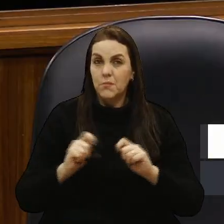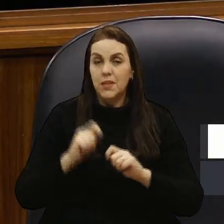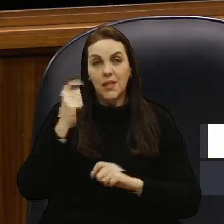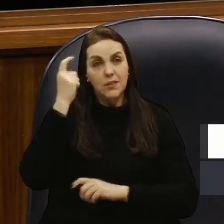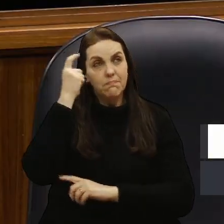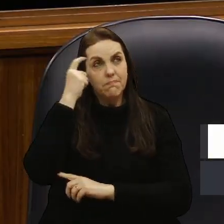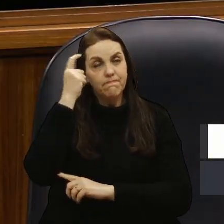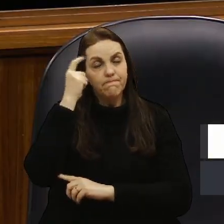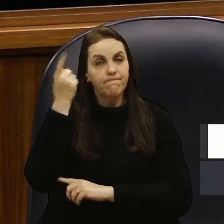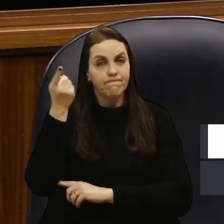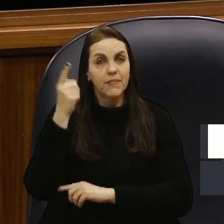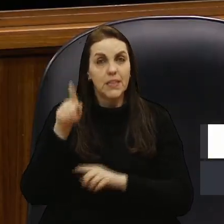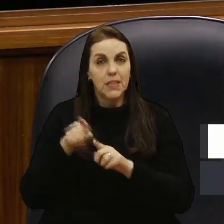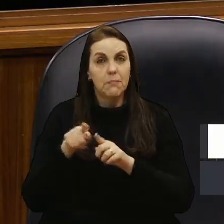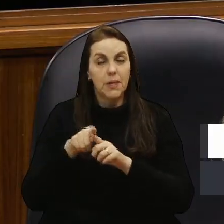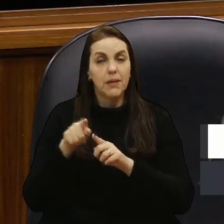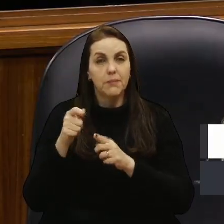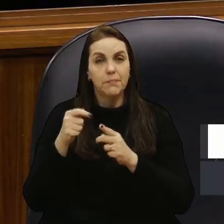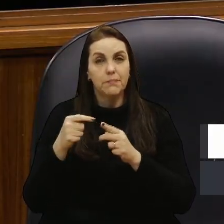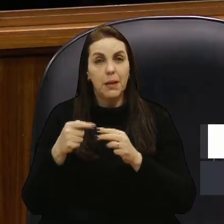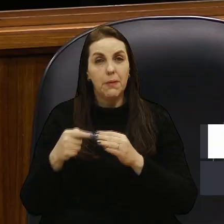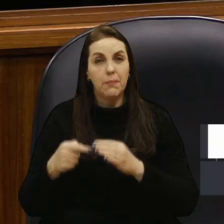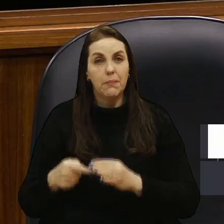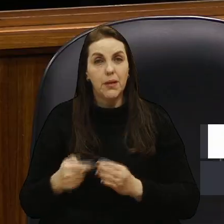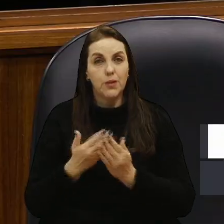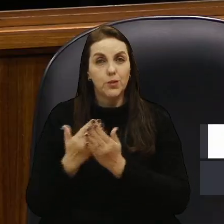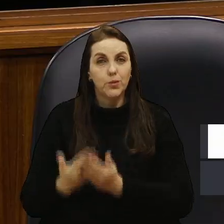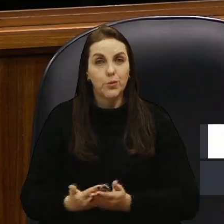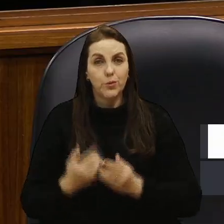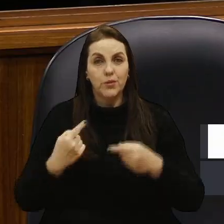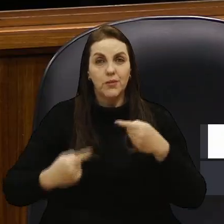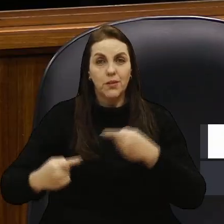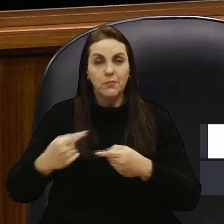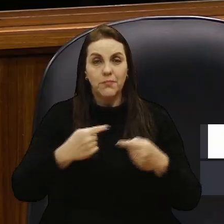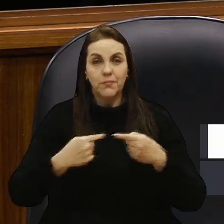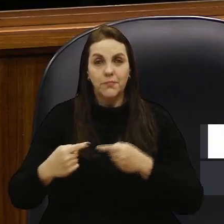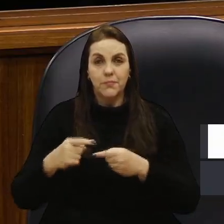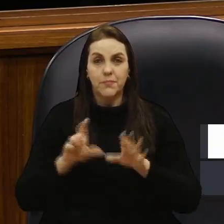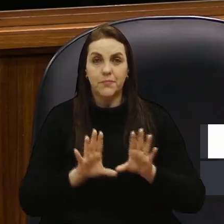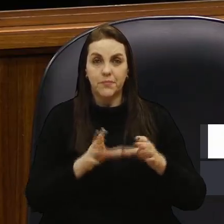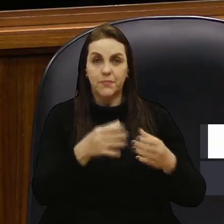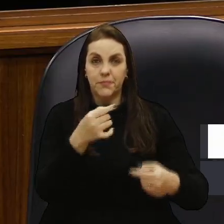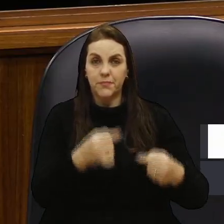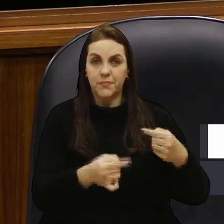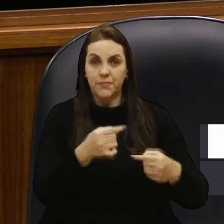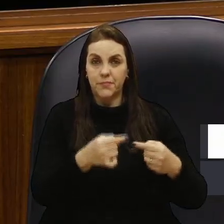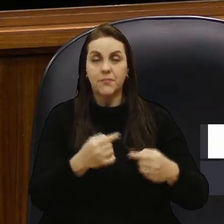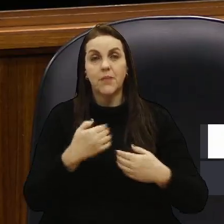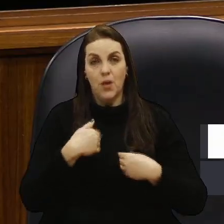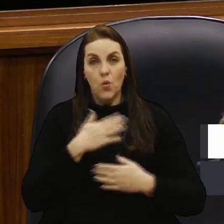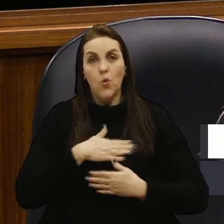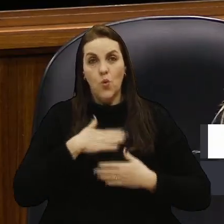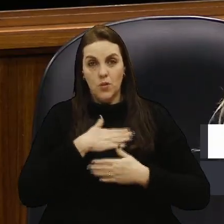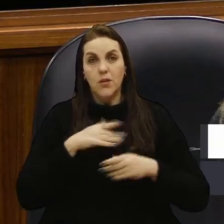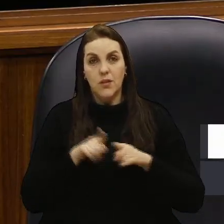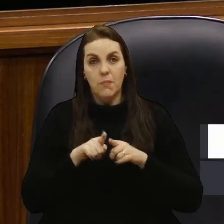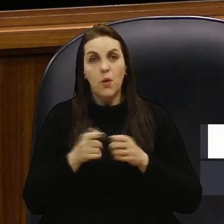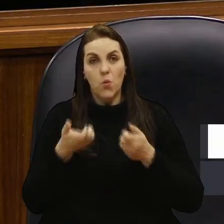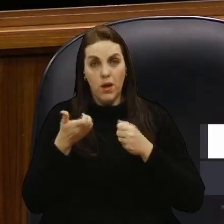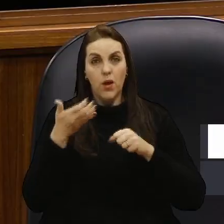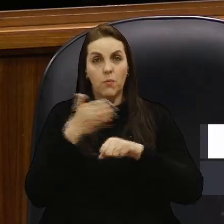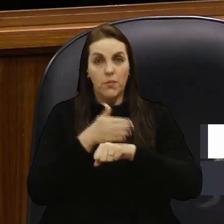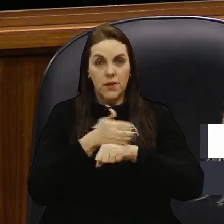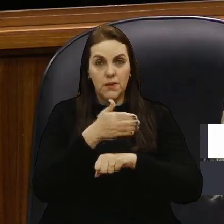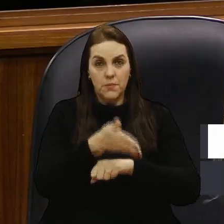em consideração, inclusive nos estudos e debates que serão realizados pela frente parlamentar, a qual eu já gostaria de dizer que quero fazer